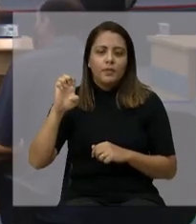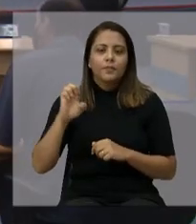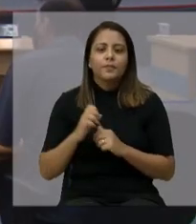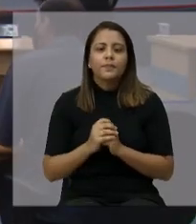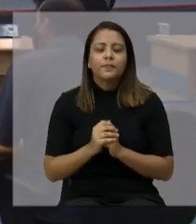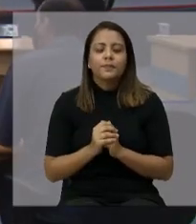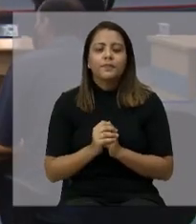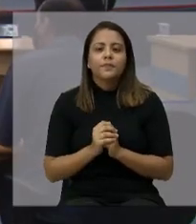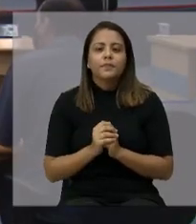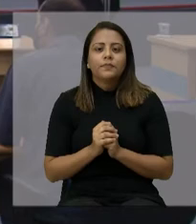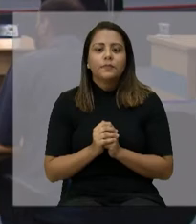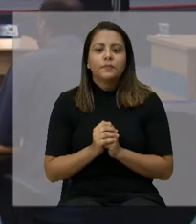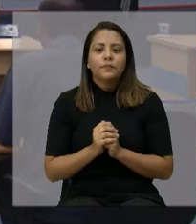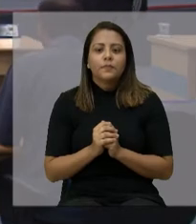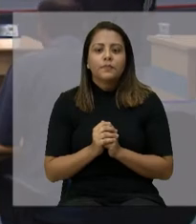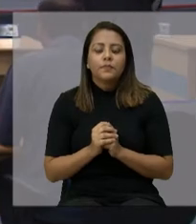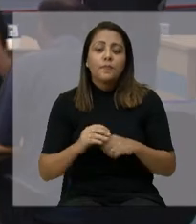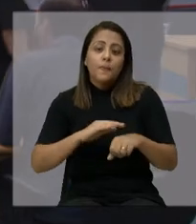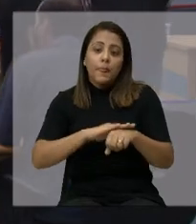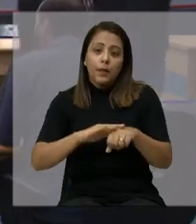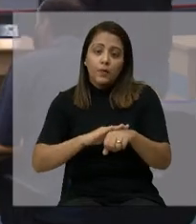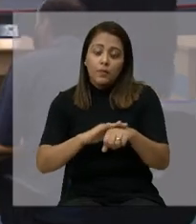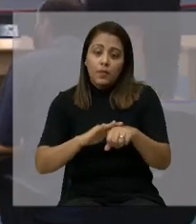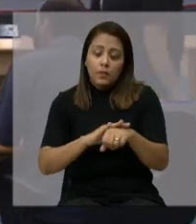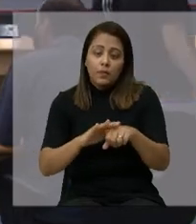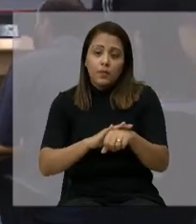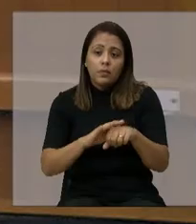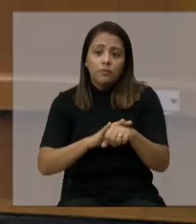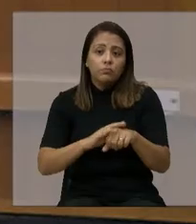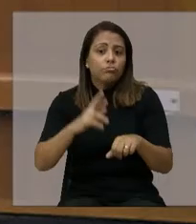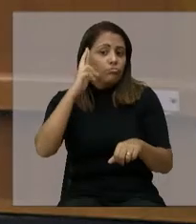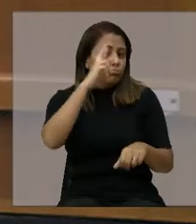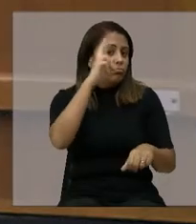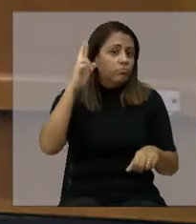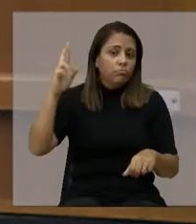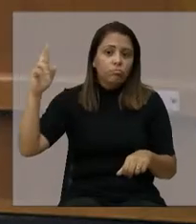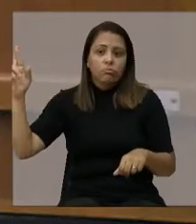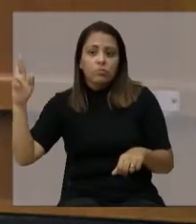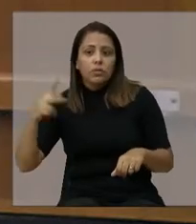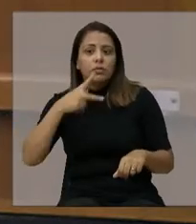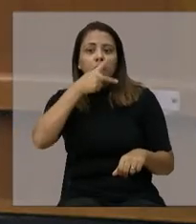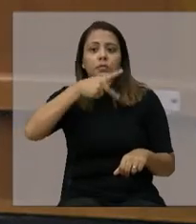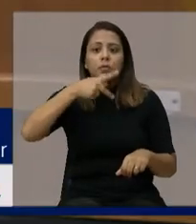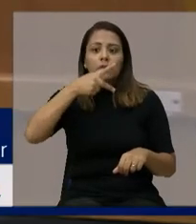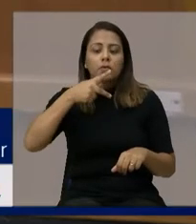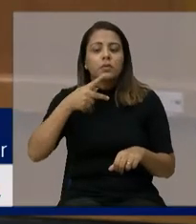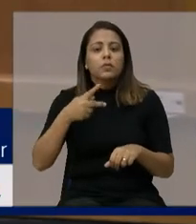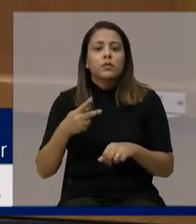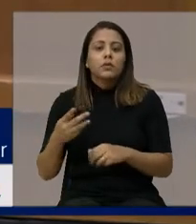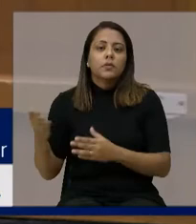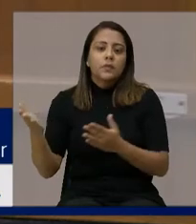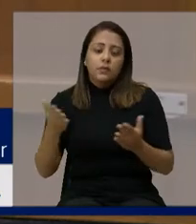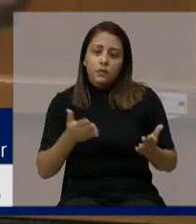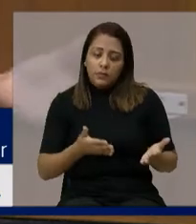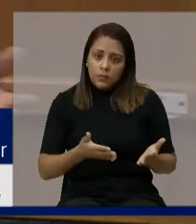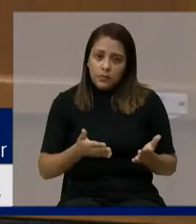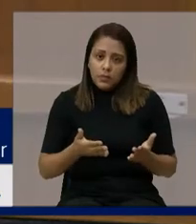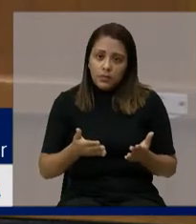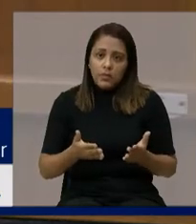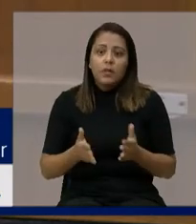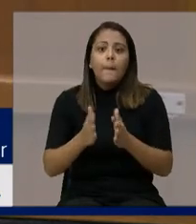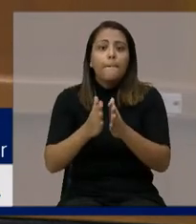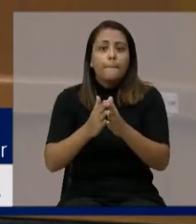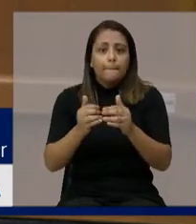Senhor presidente, depois de conversar com as lideranças dos partidos, venho solicitar que a última sessão